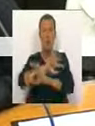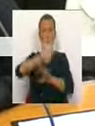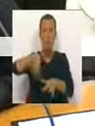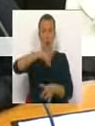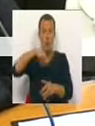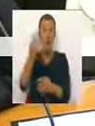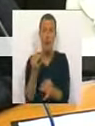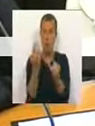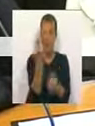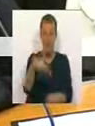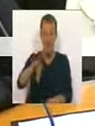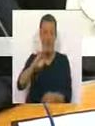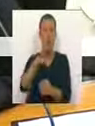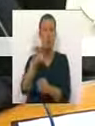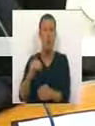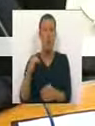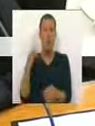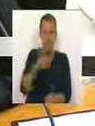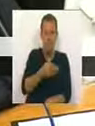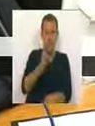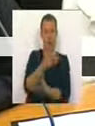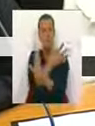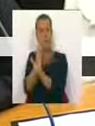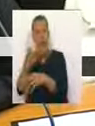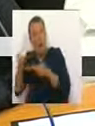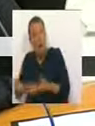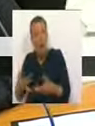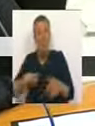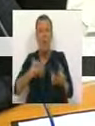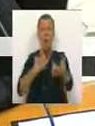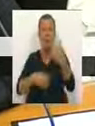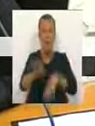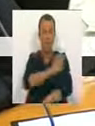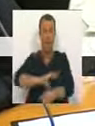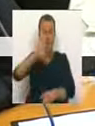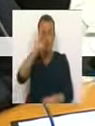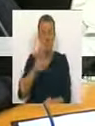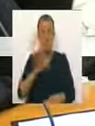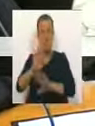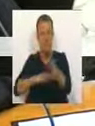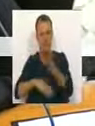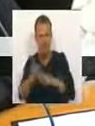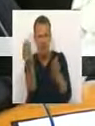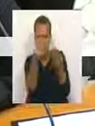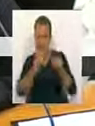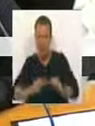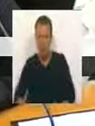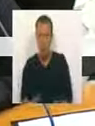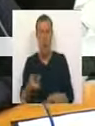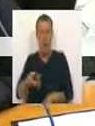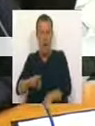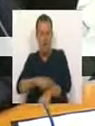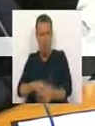desde 1998. E, Sr. Ministro, questionava-lhe se já fez algumas recomendações à nova administração